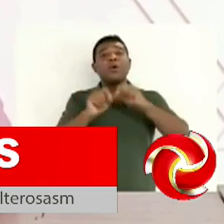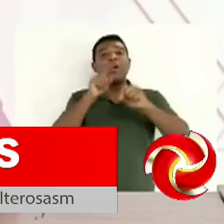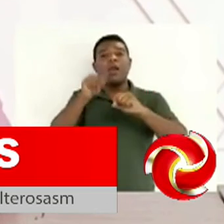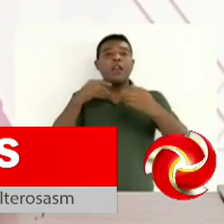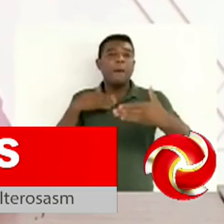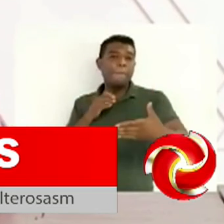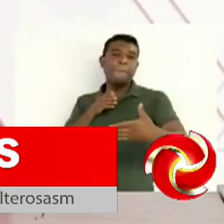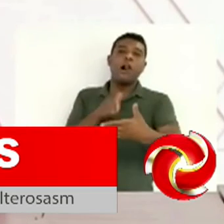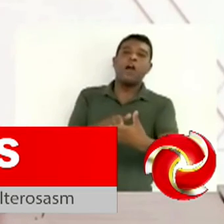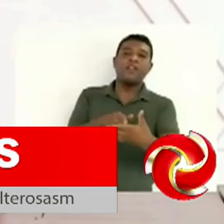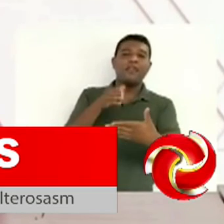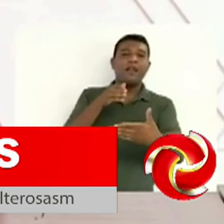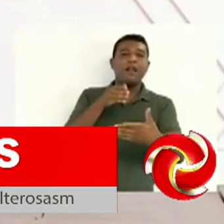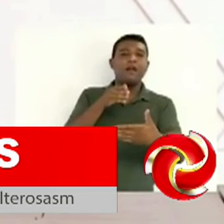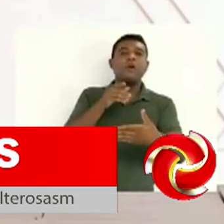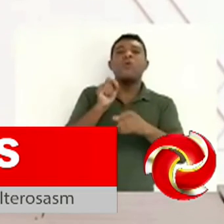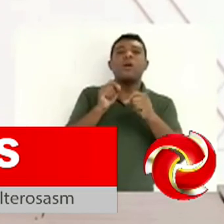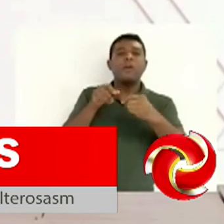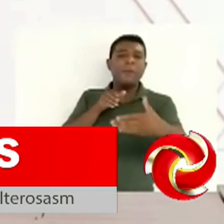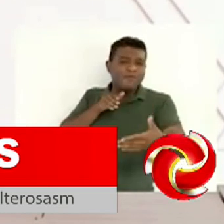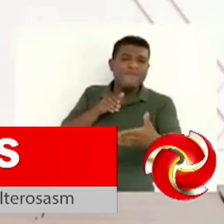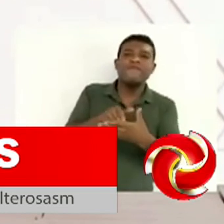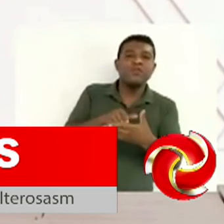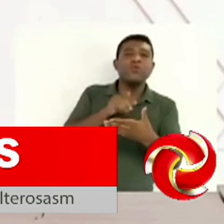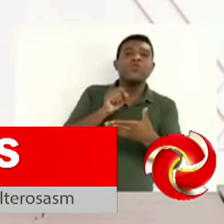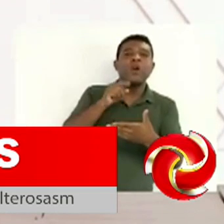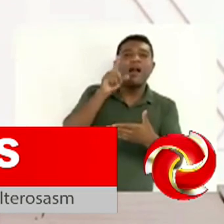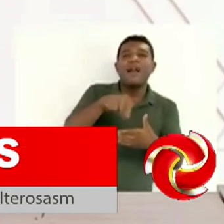transmissão da doença em Minas Gerais, trazendo a